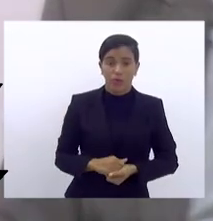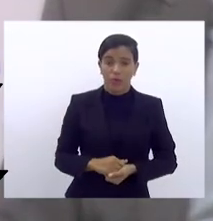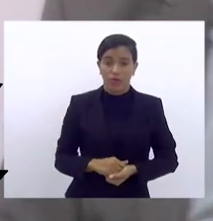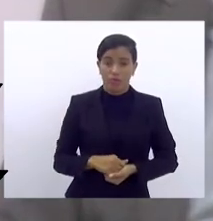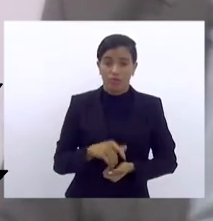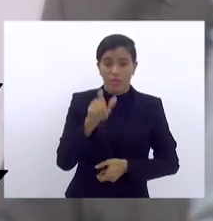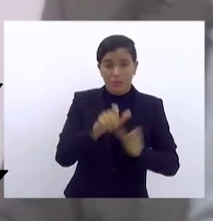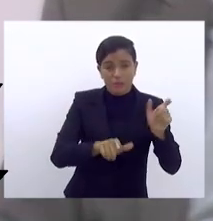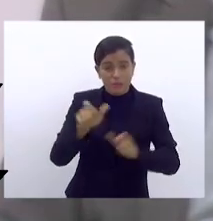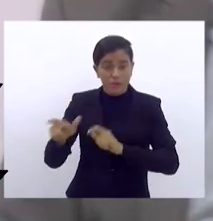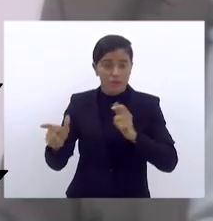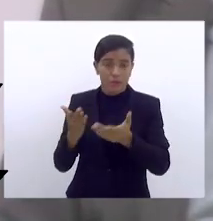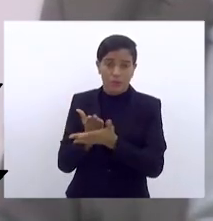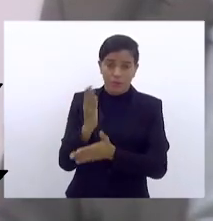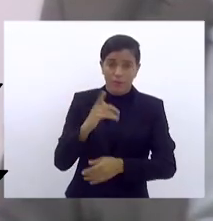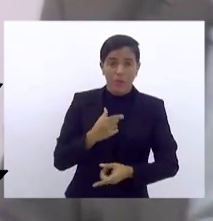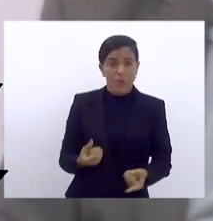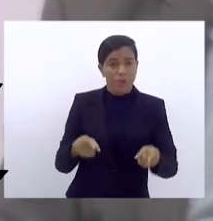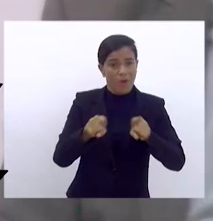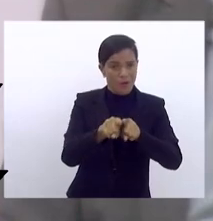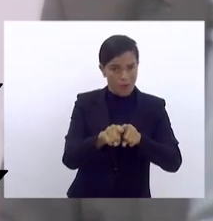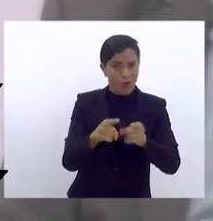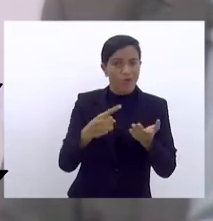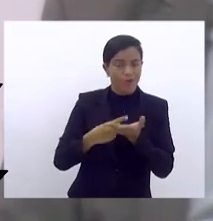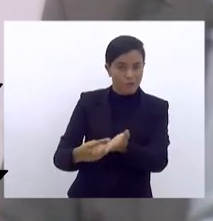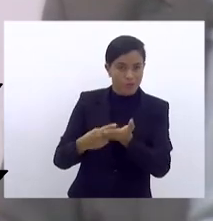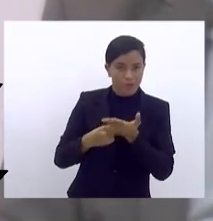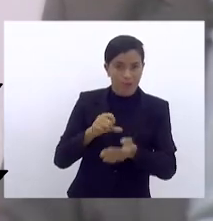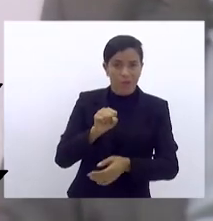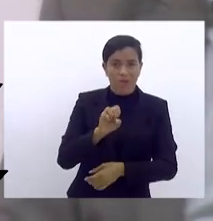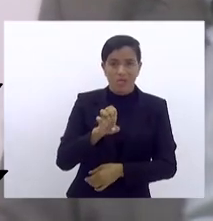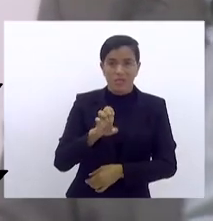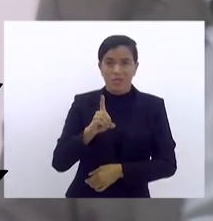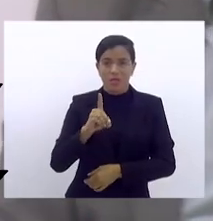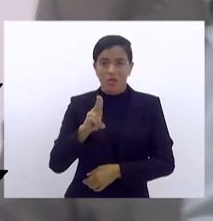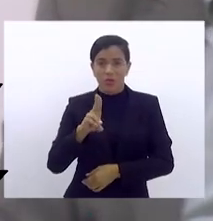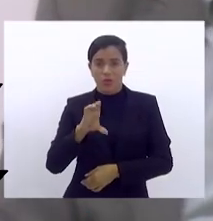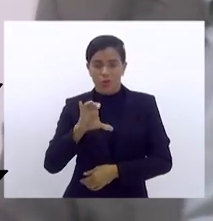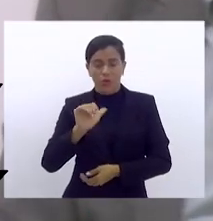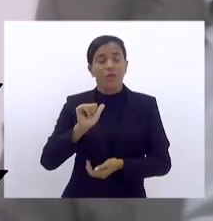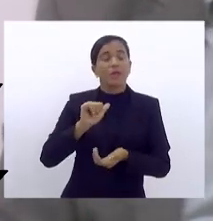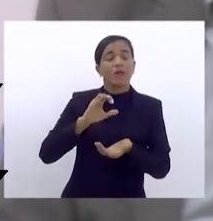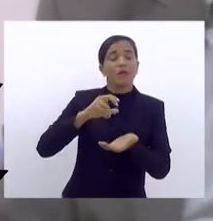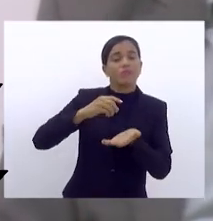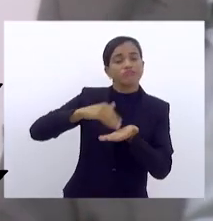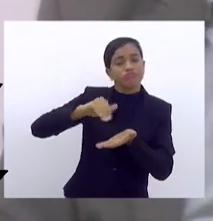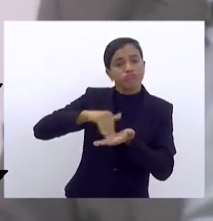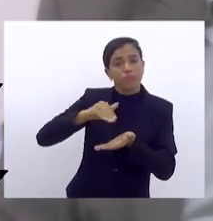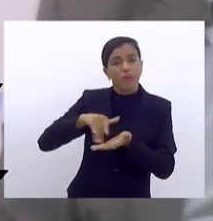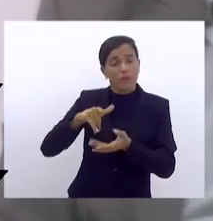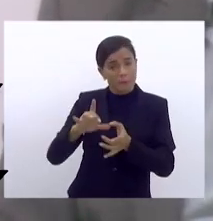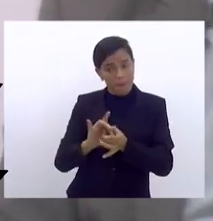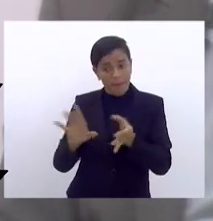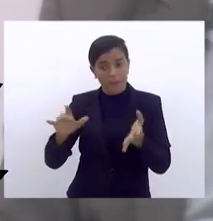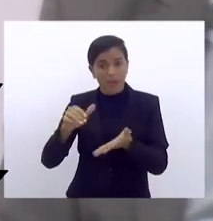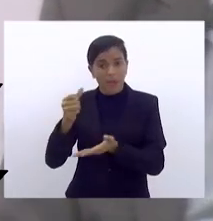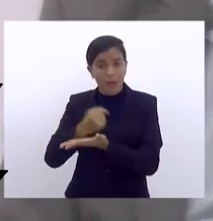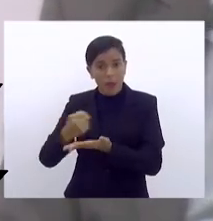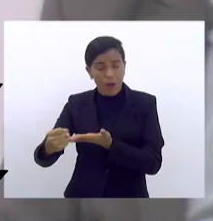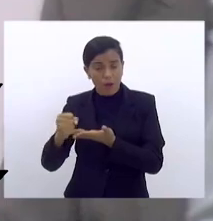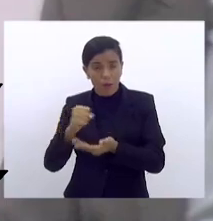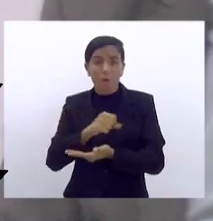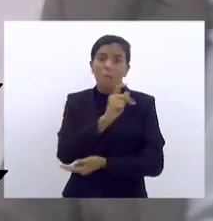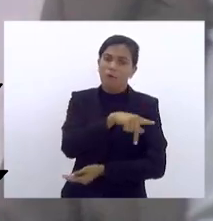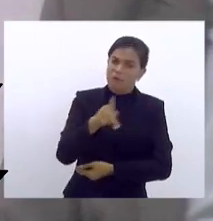acordo do Ministério Público com a Seduc com força judicial que permite a convocação de profissionais professores estão sendo